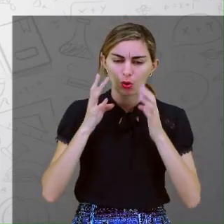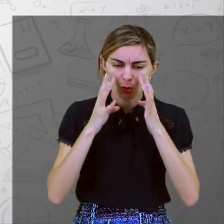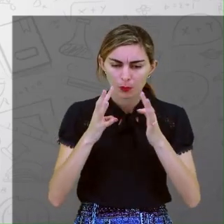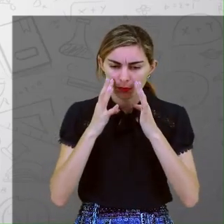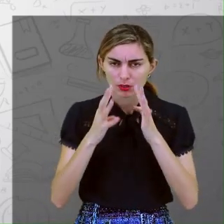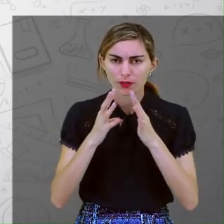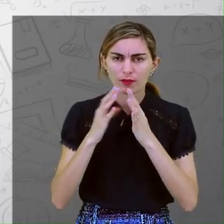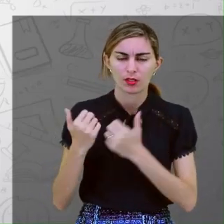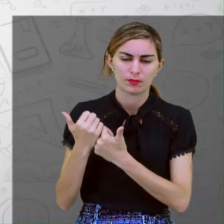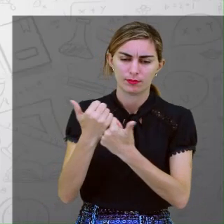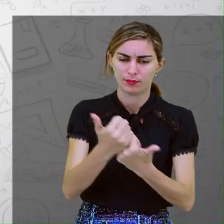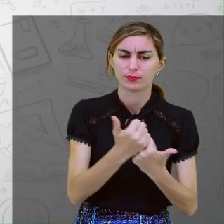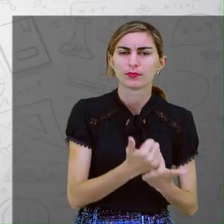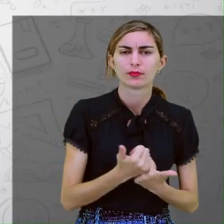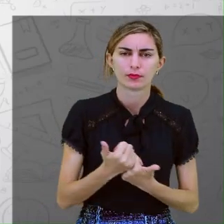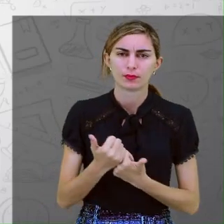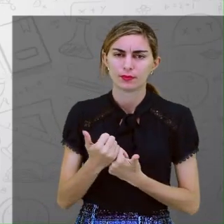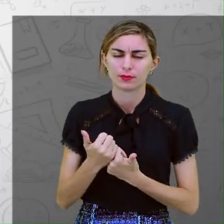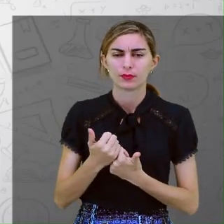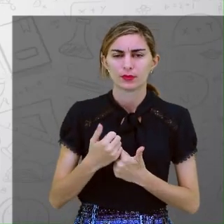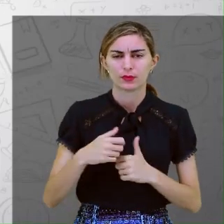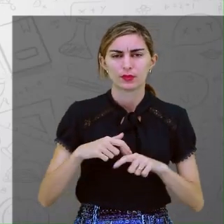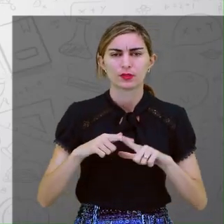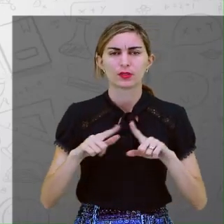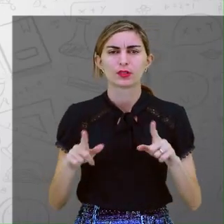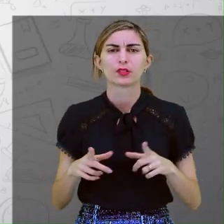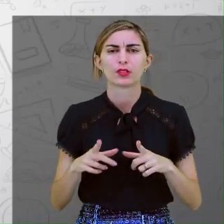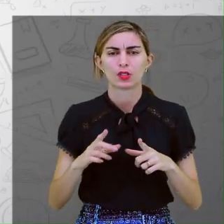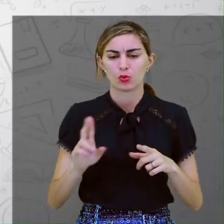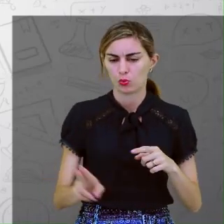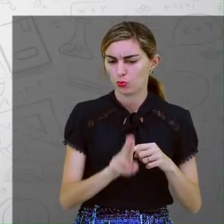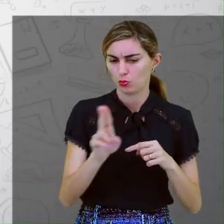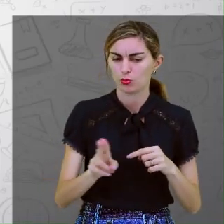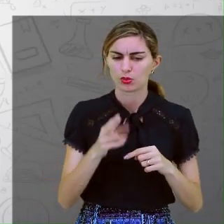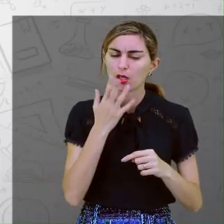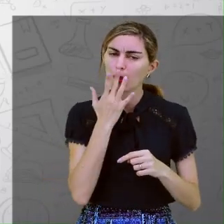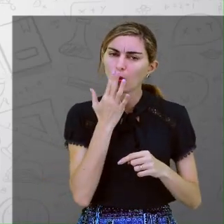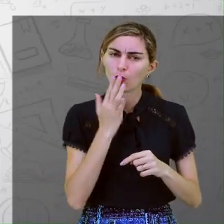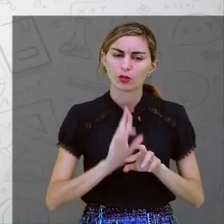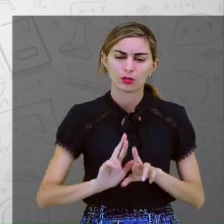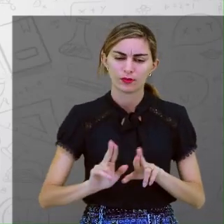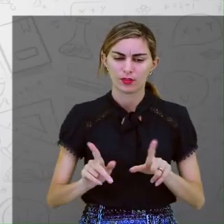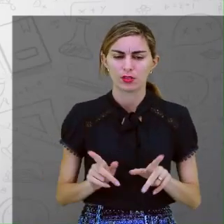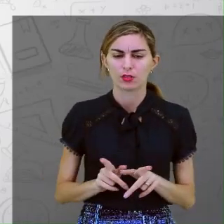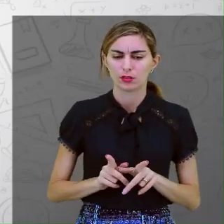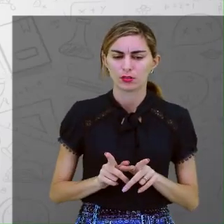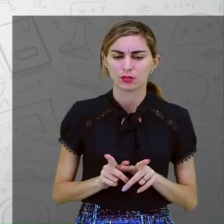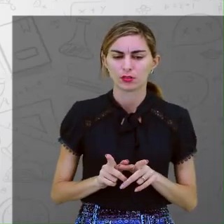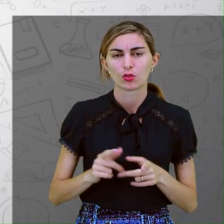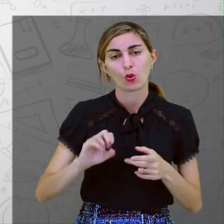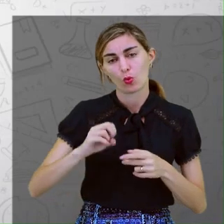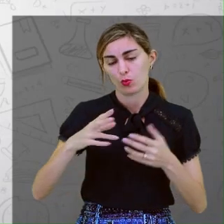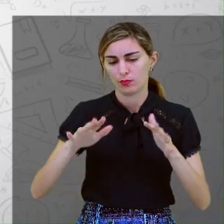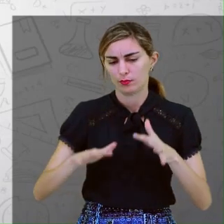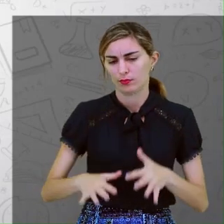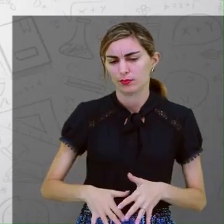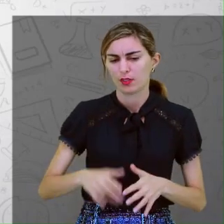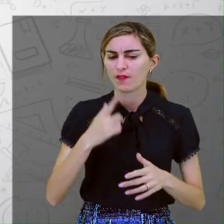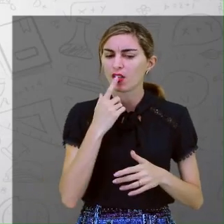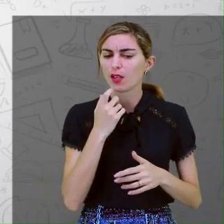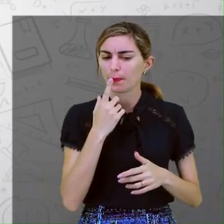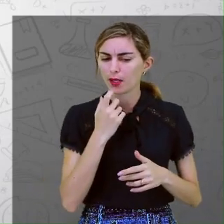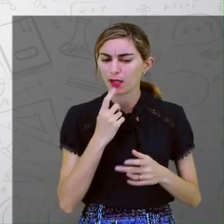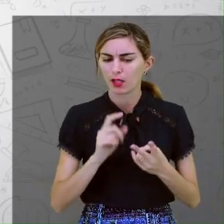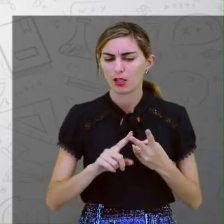se dá essa representação, apesar de utilizar cores diferentes, o demolido aqui está em